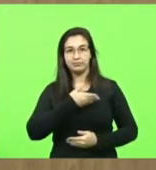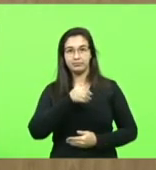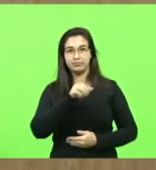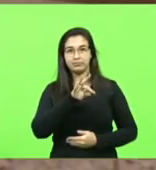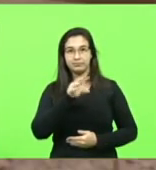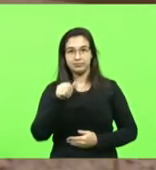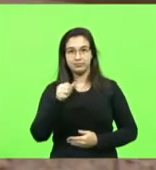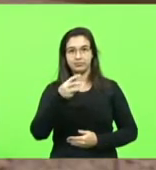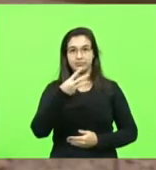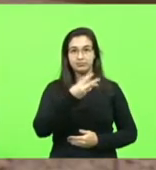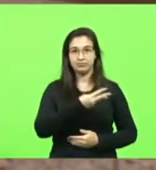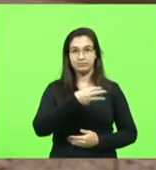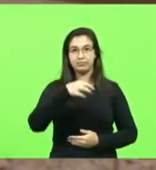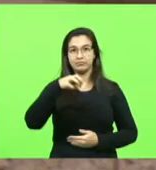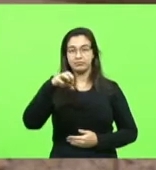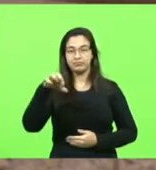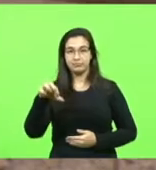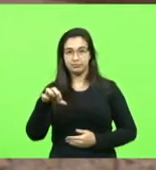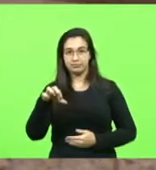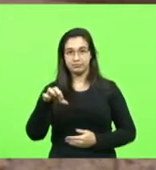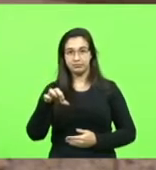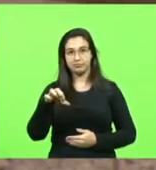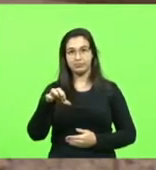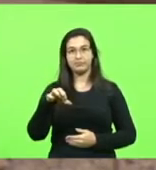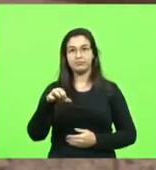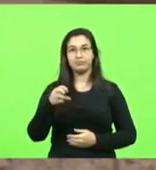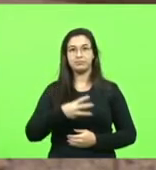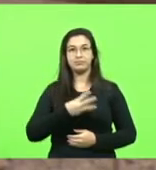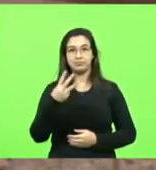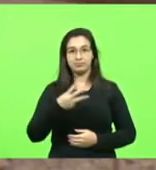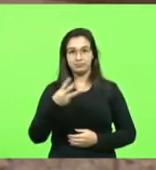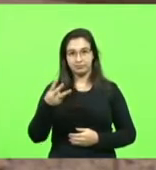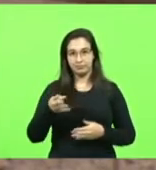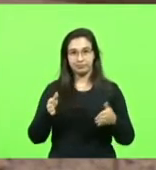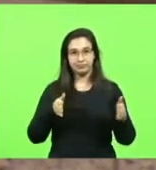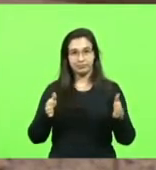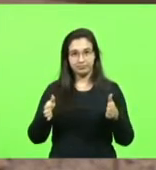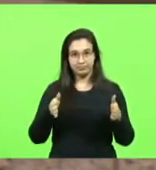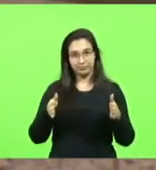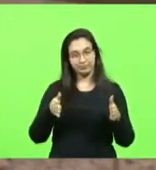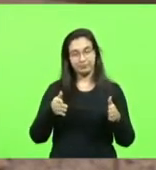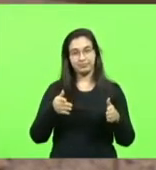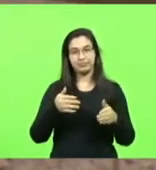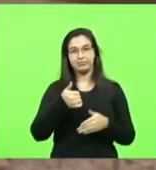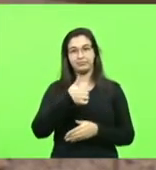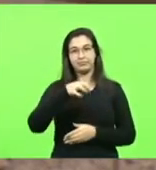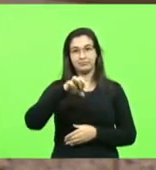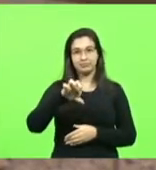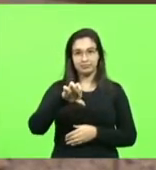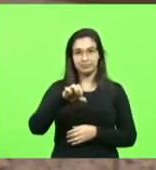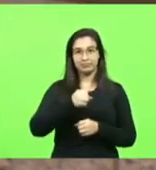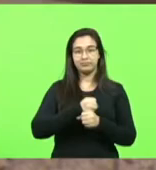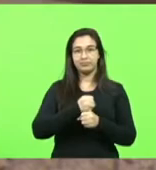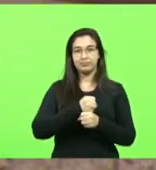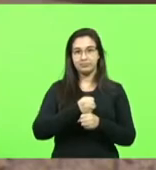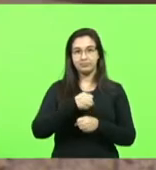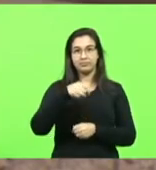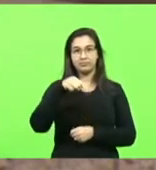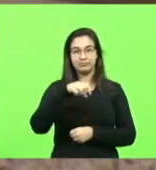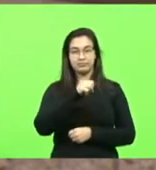39ª sessão ordinária da 3ª sessão legislativa da décima nova legislatura da Assembleia Legislativa do Estado de Santa Catarina,